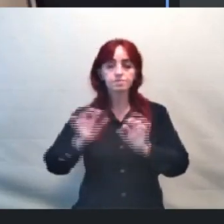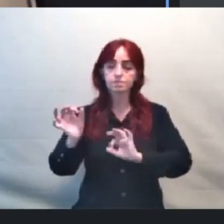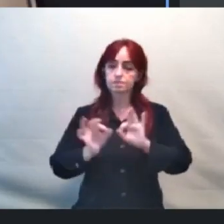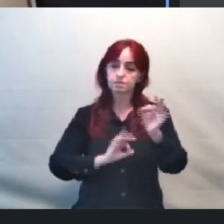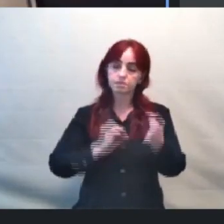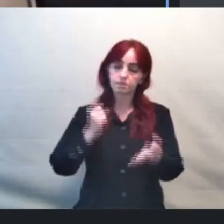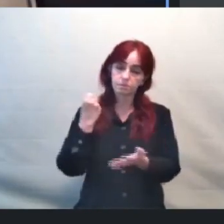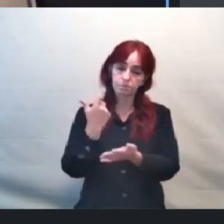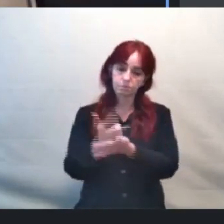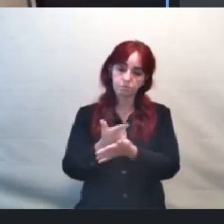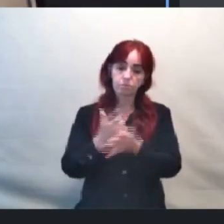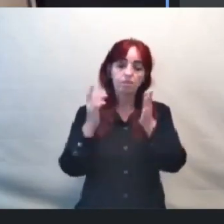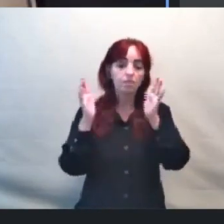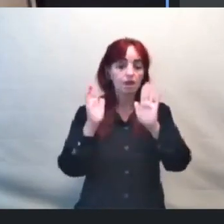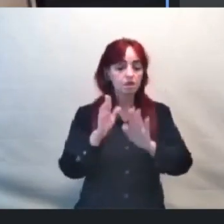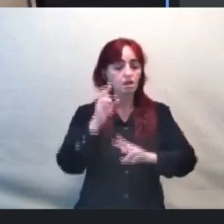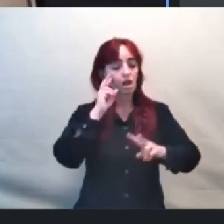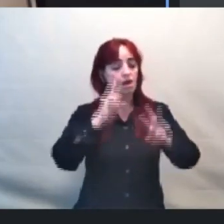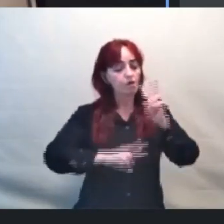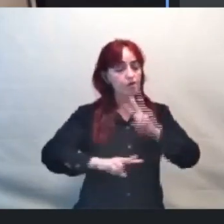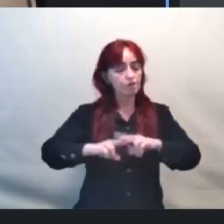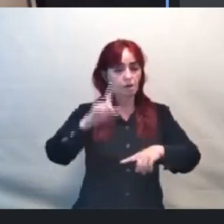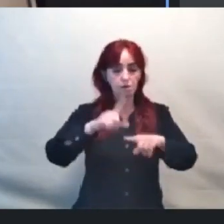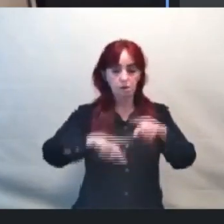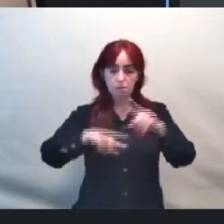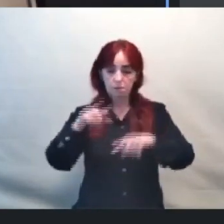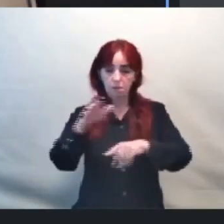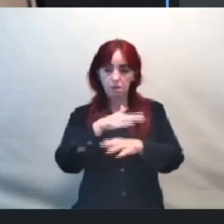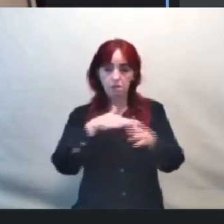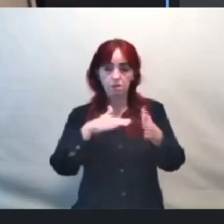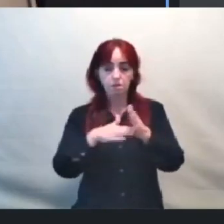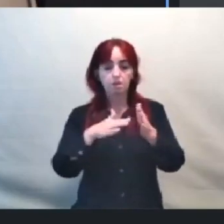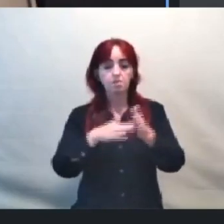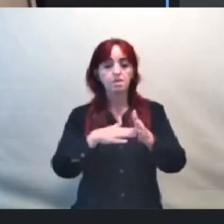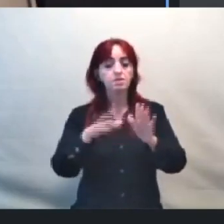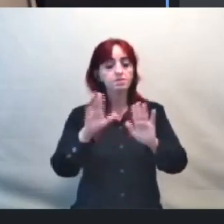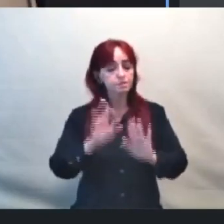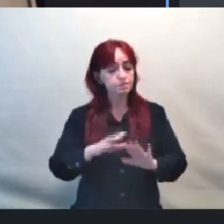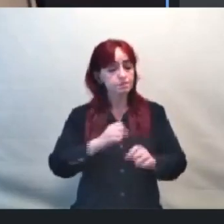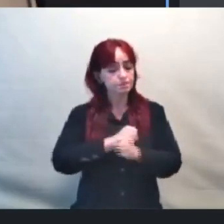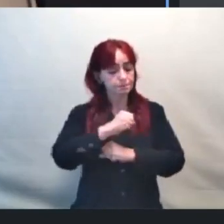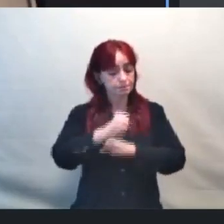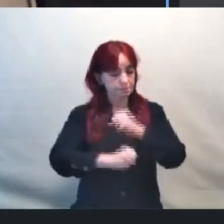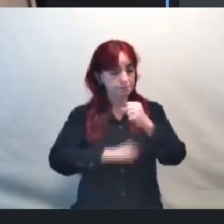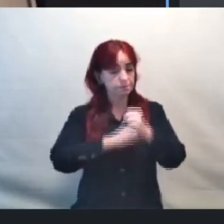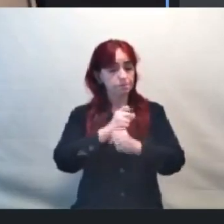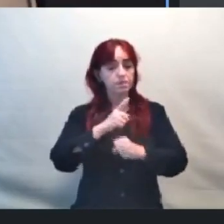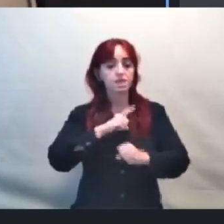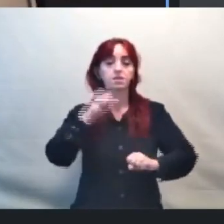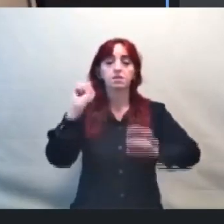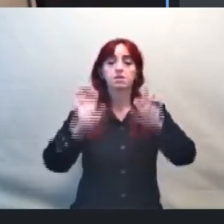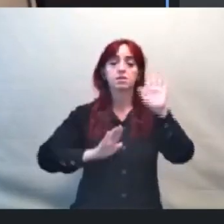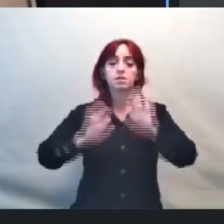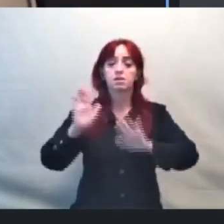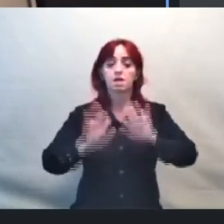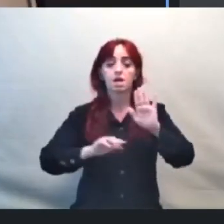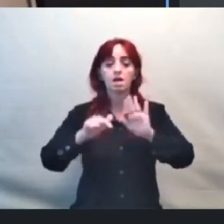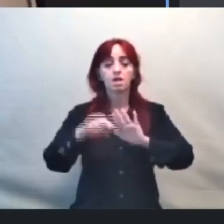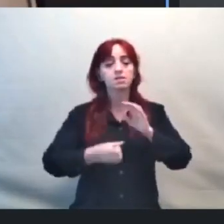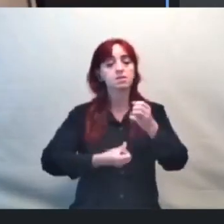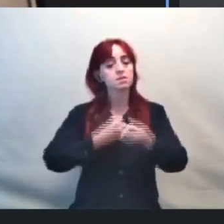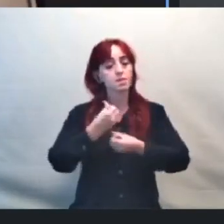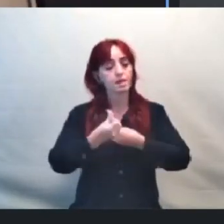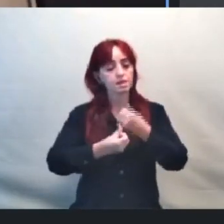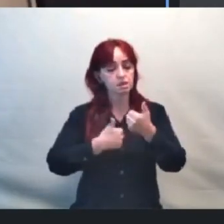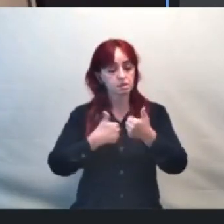prevêem todos esses materiais e a agenda do ano que vem também já estará em licitação nesse semestre, tá? Espero ter respondido a senhora.